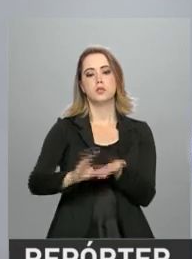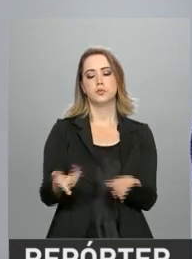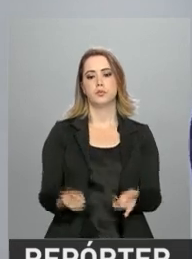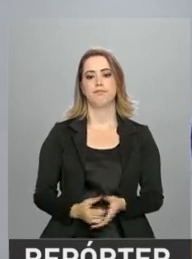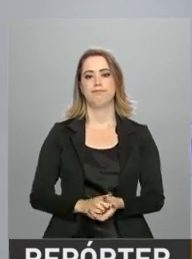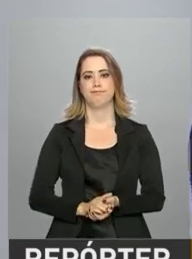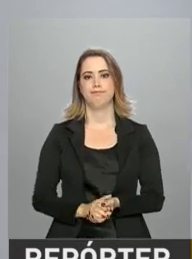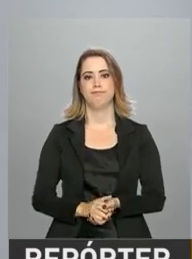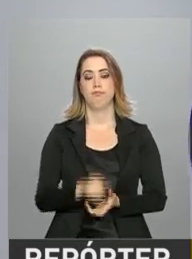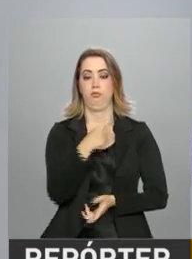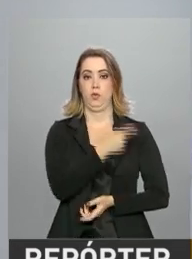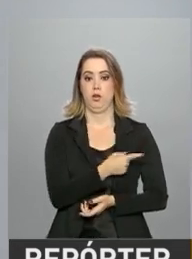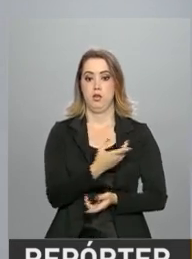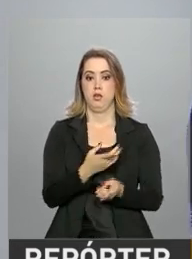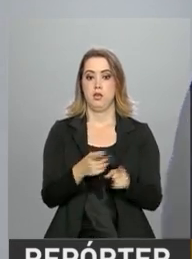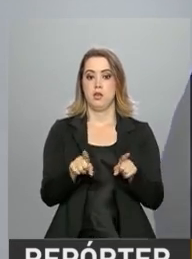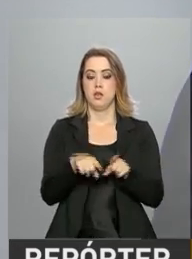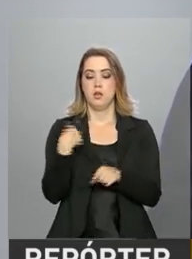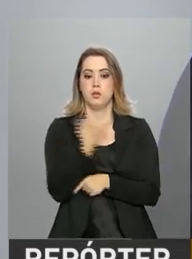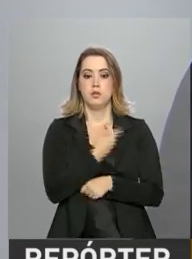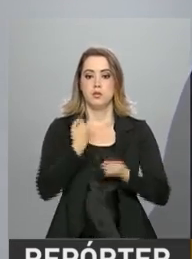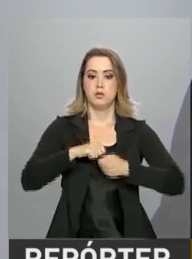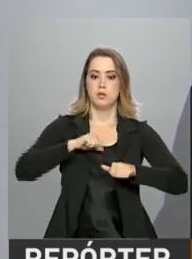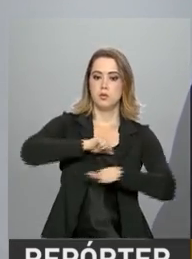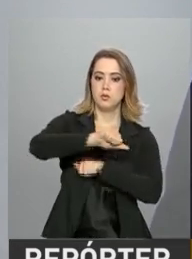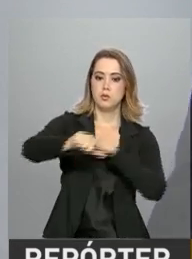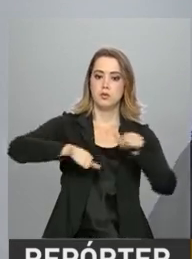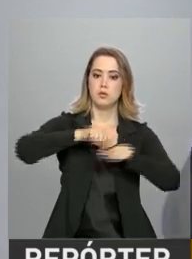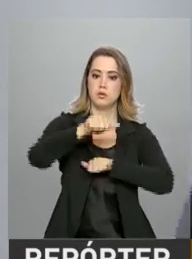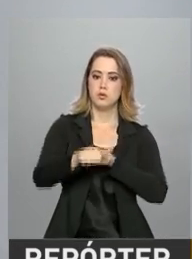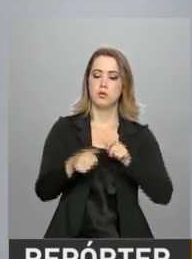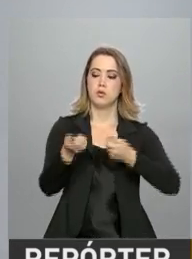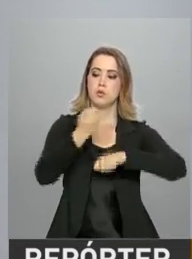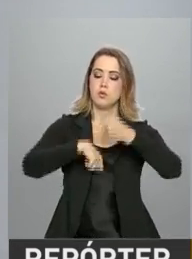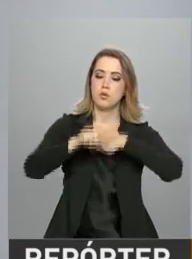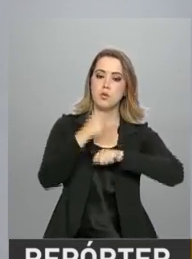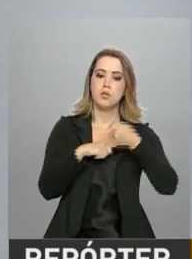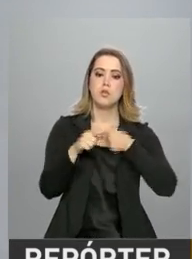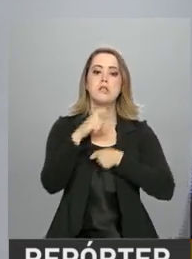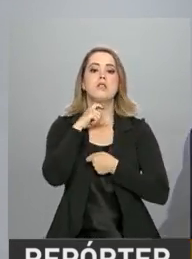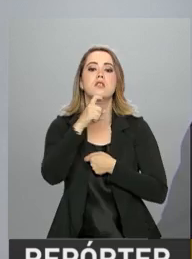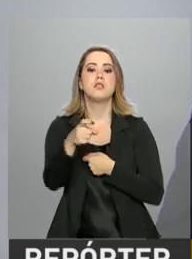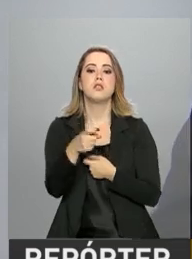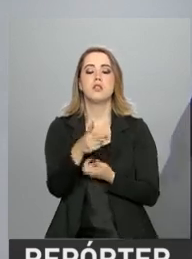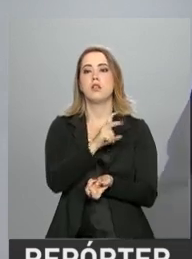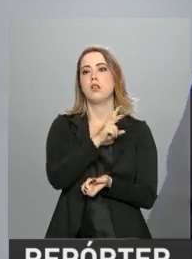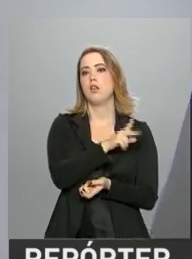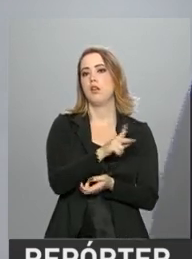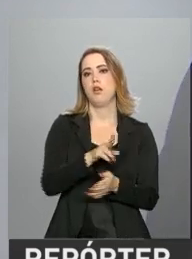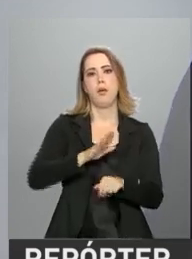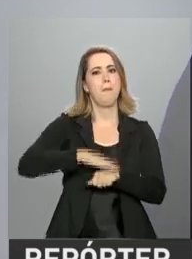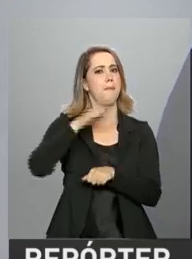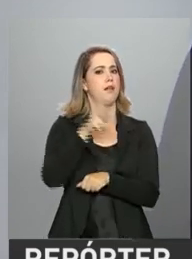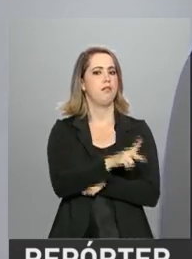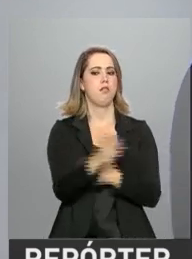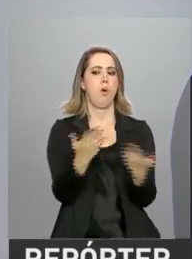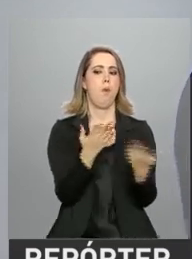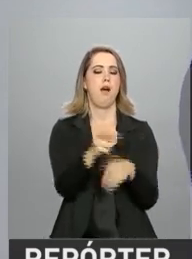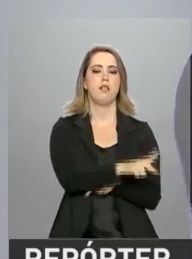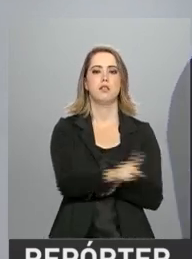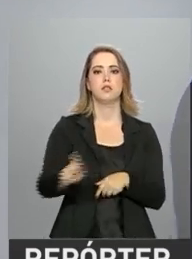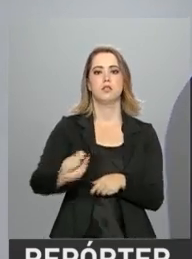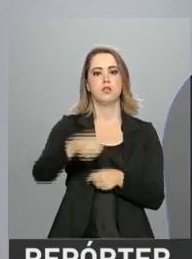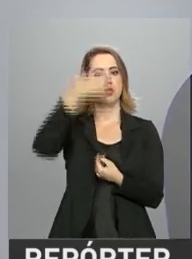precisamos fazer a transição do modelo de desenvolvimento e ninguém mais do que o presidente Michel Temer